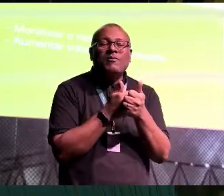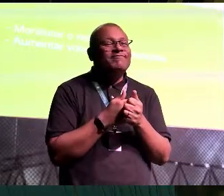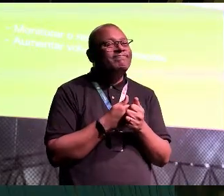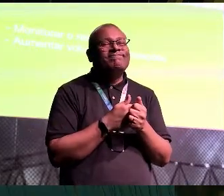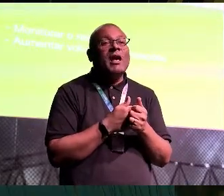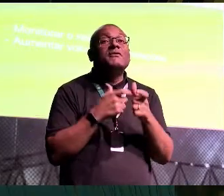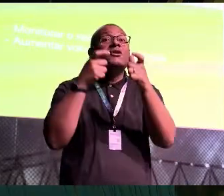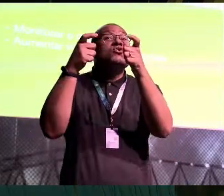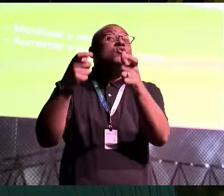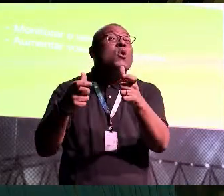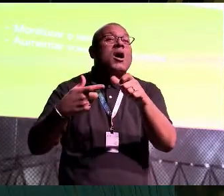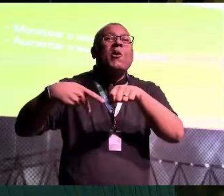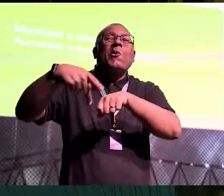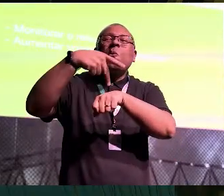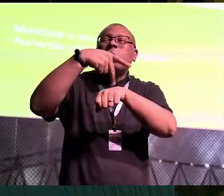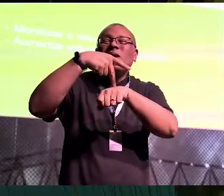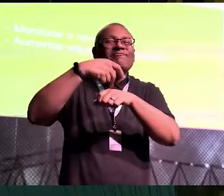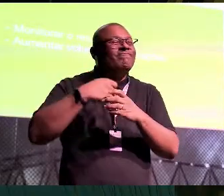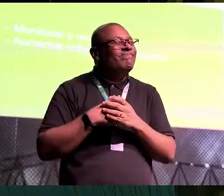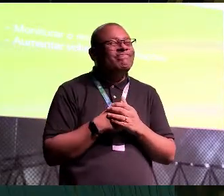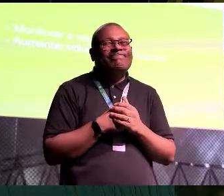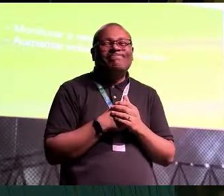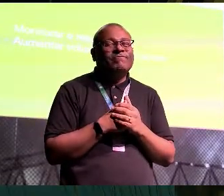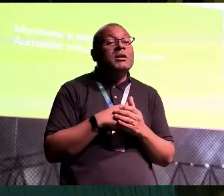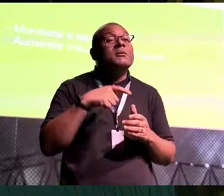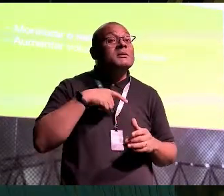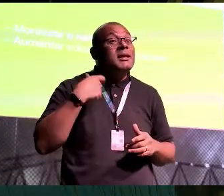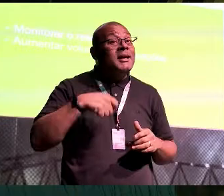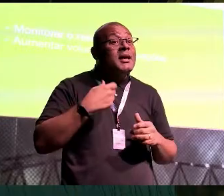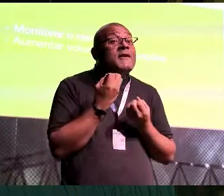região, do cliente, a gente não vai conseguir uma massa de dados suficiente para poder ter